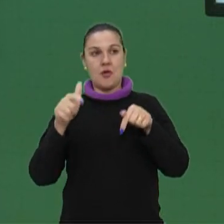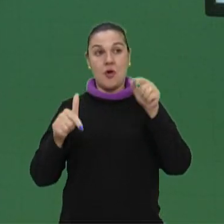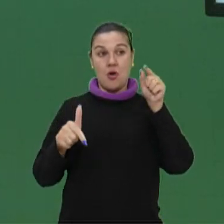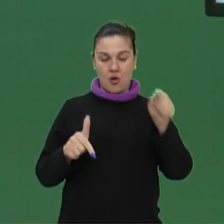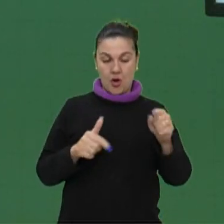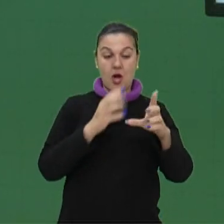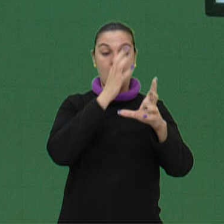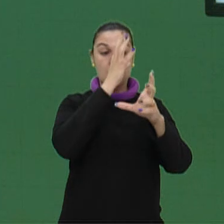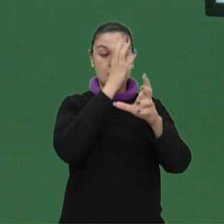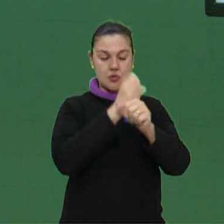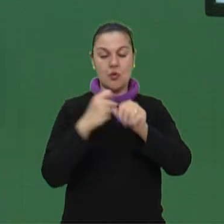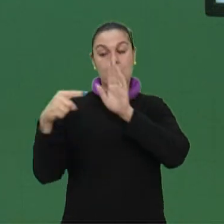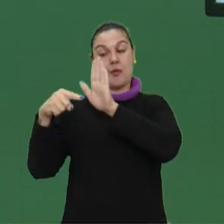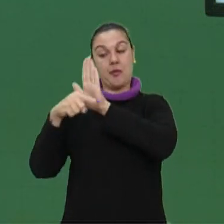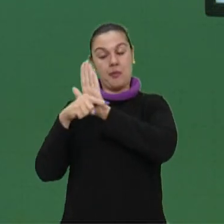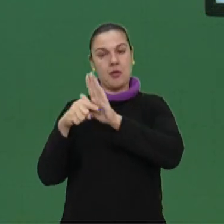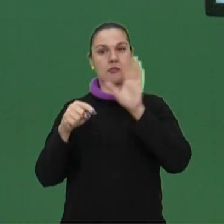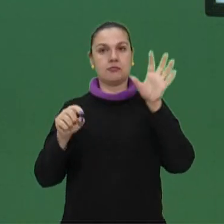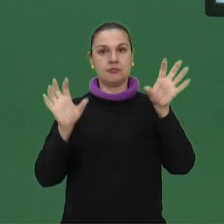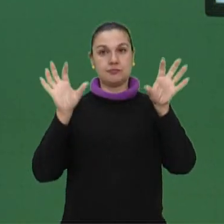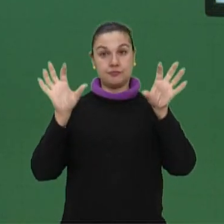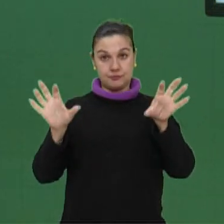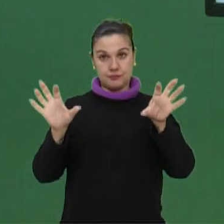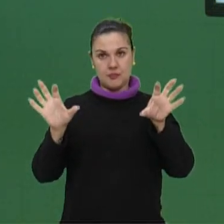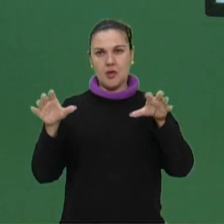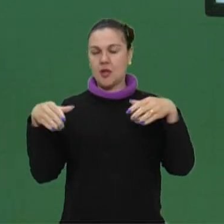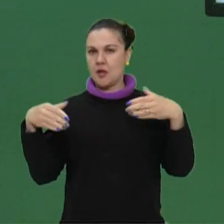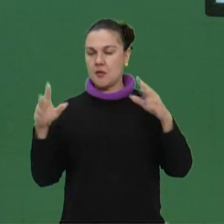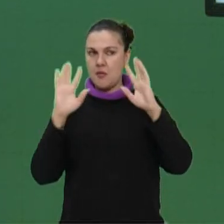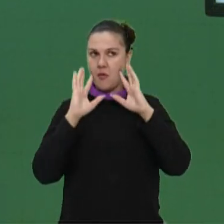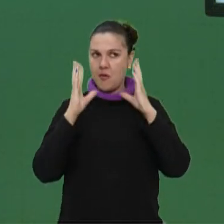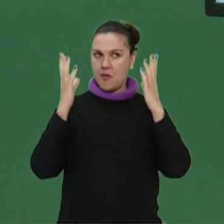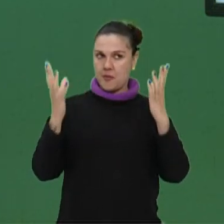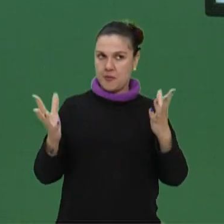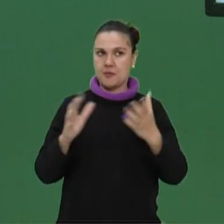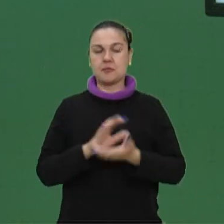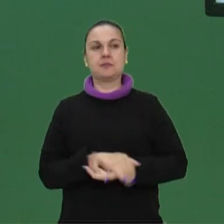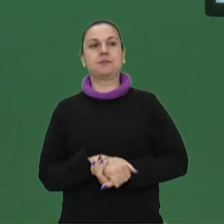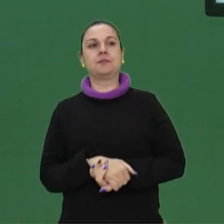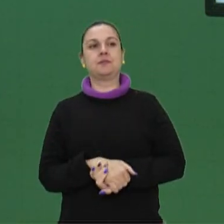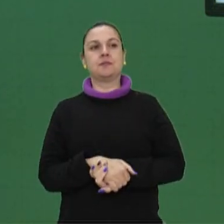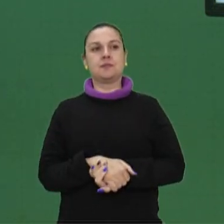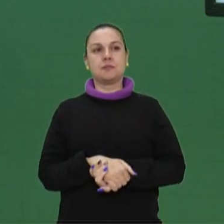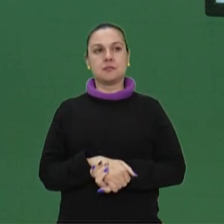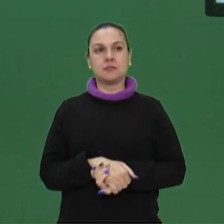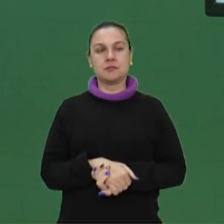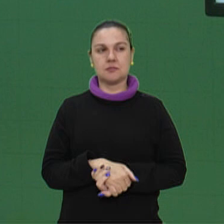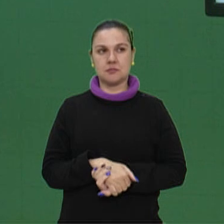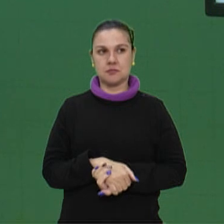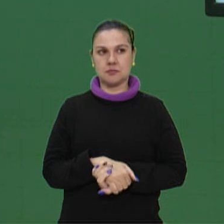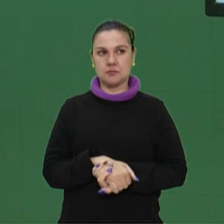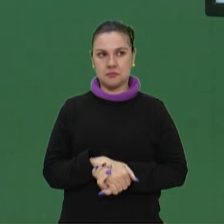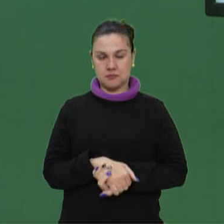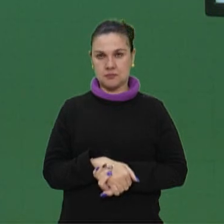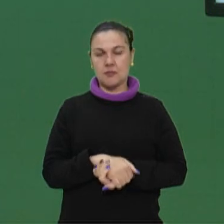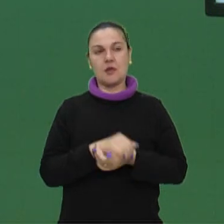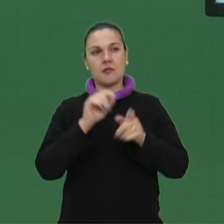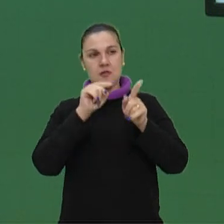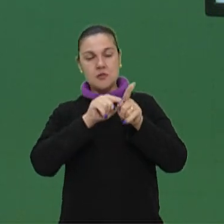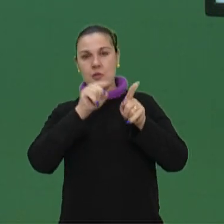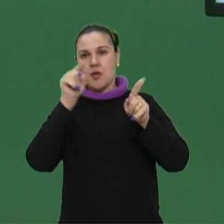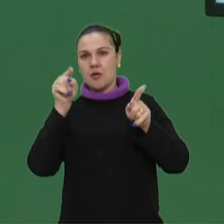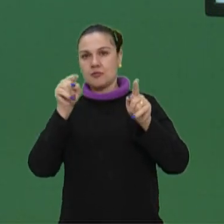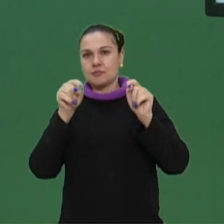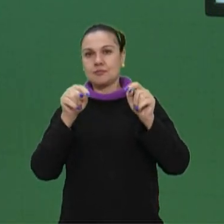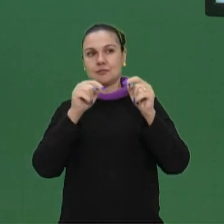pela diferença de 2 termos. Tá? Quando isso aparece, então você pode escrever, né, utilizando o produto notável, você